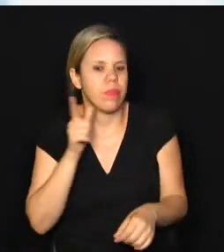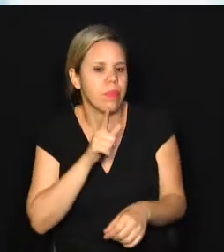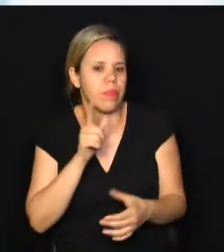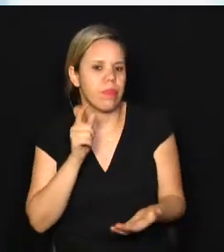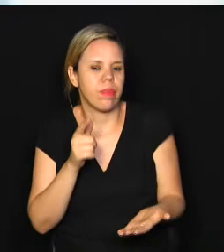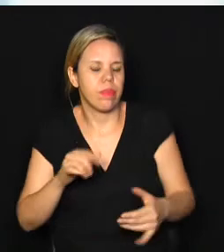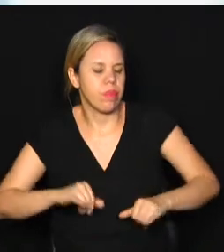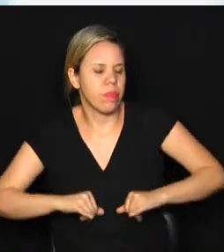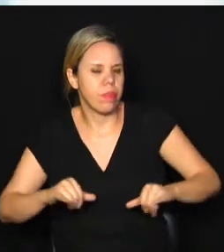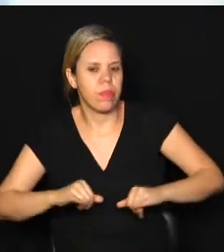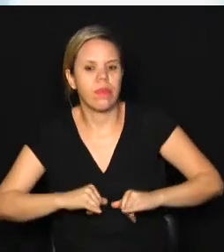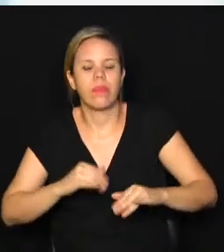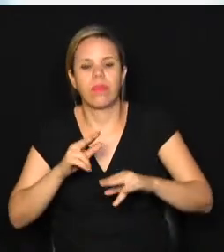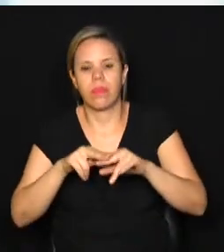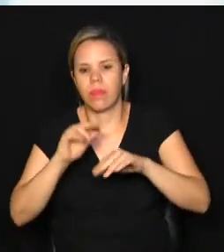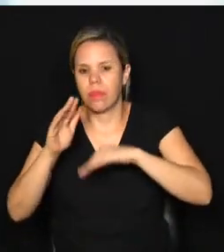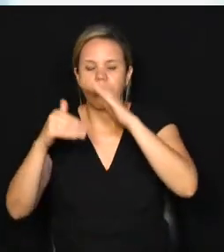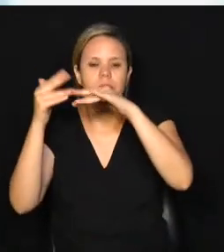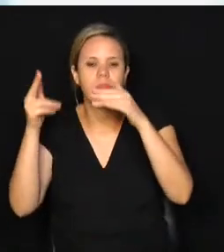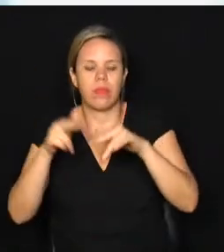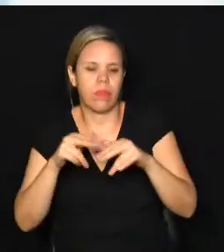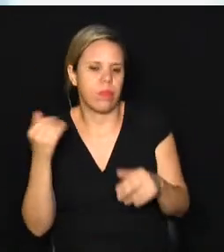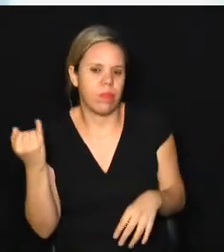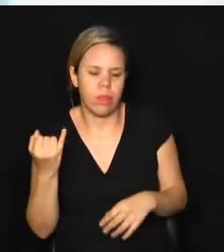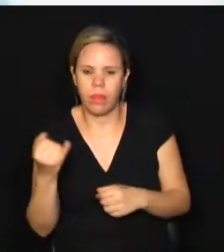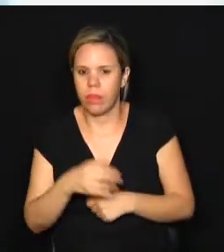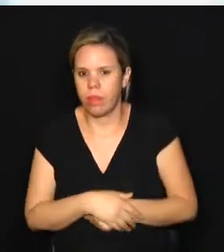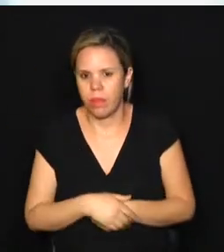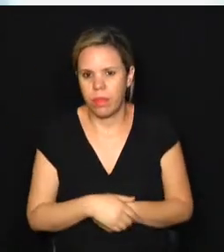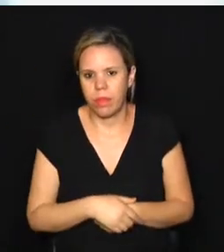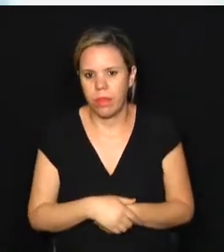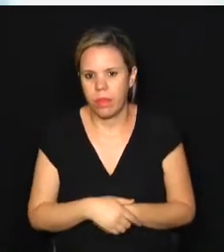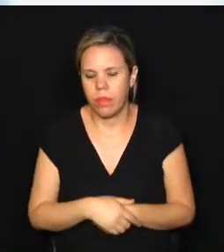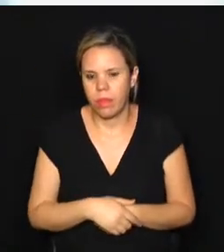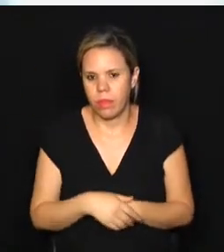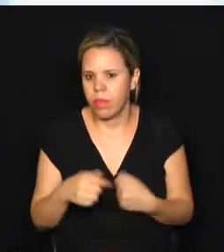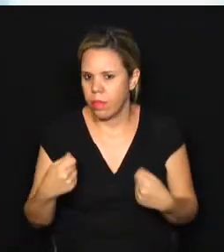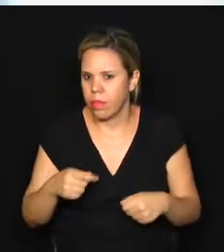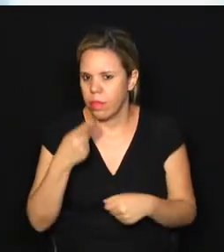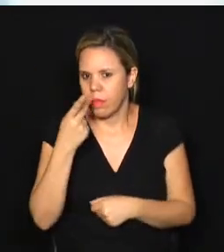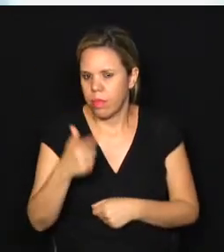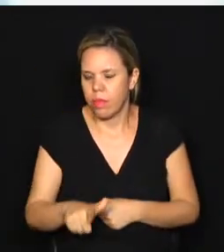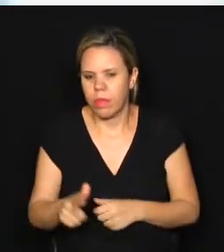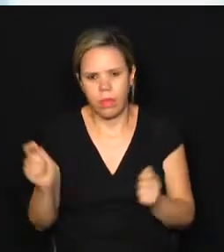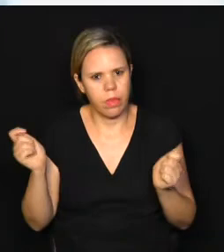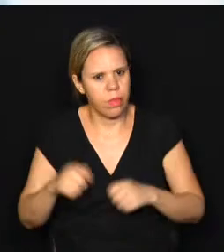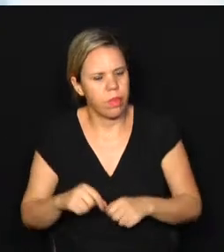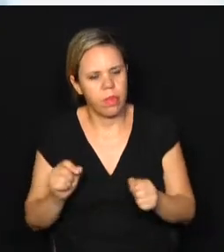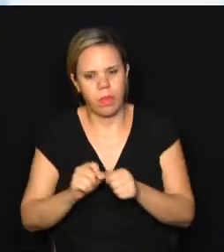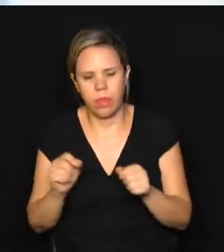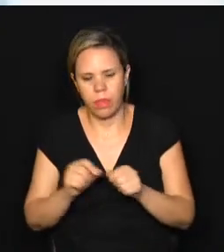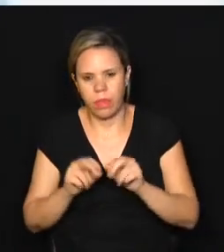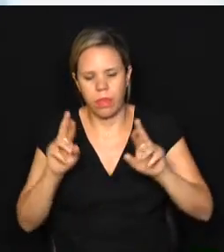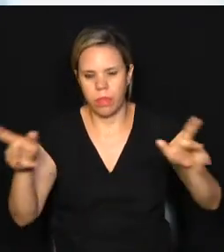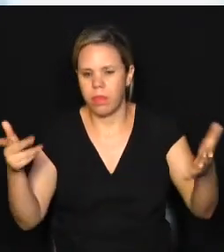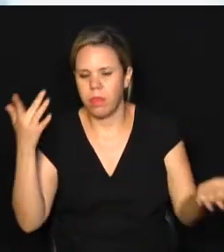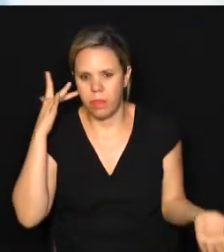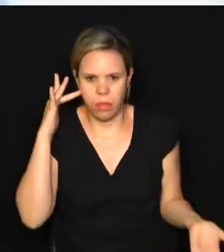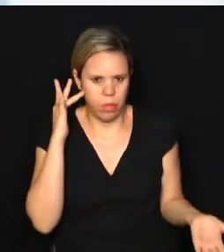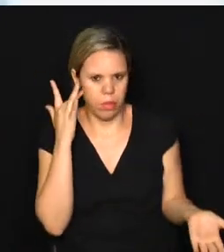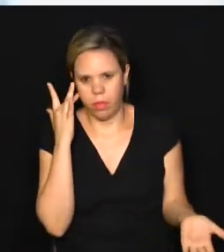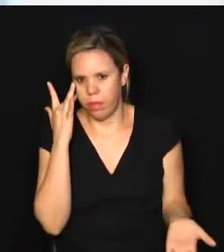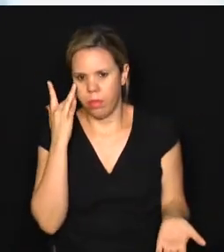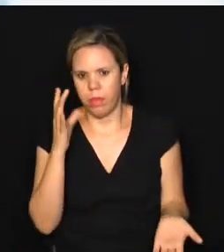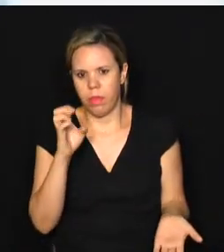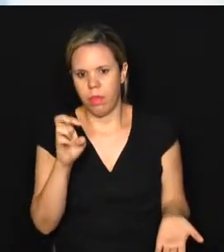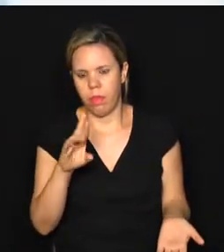preço desse desenvolvimento também é muito importante. E aí, precisa ressaltar, é possível fazer diferente? Eu acho que o César,